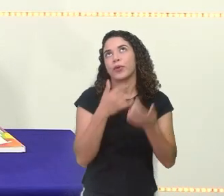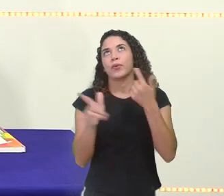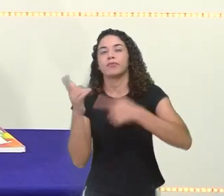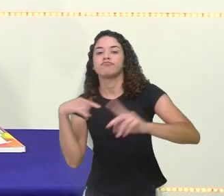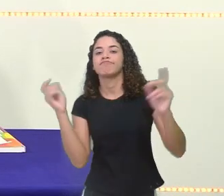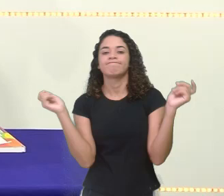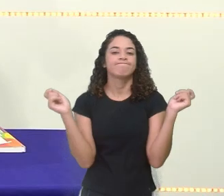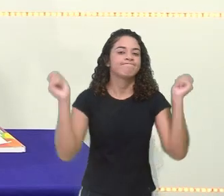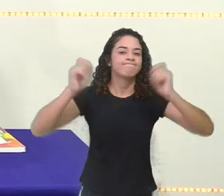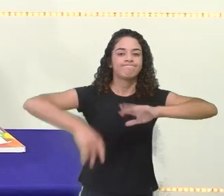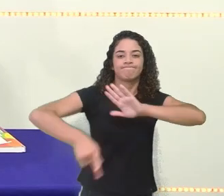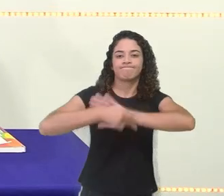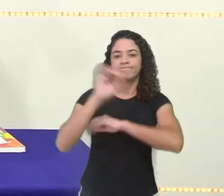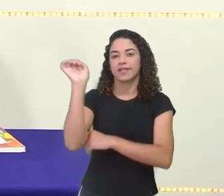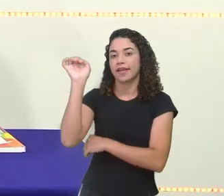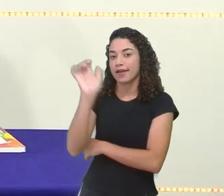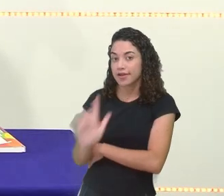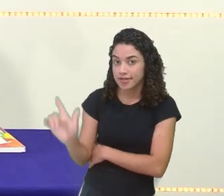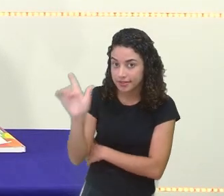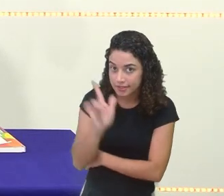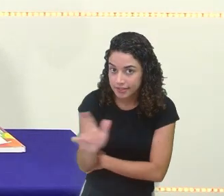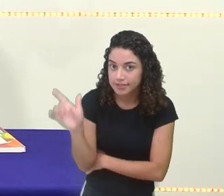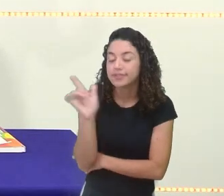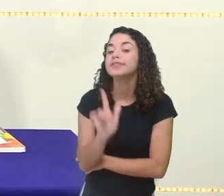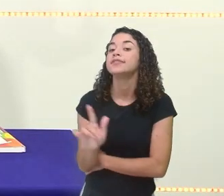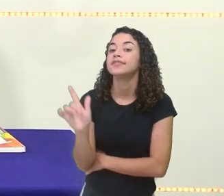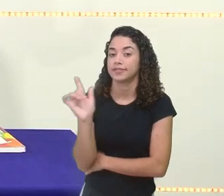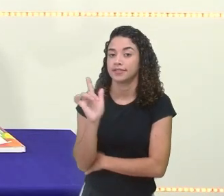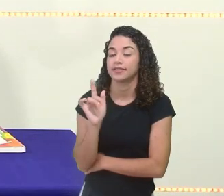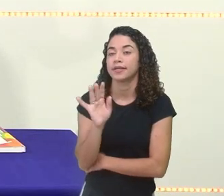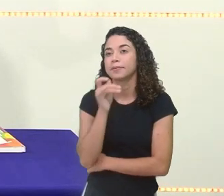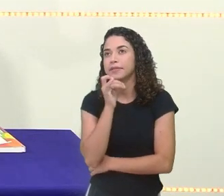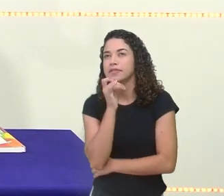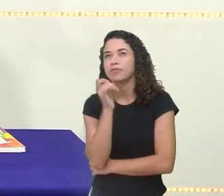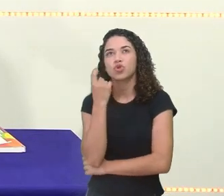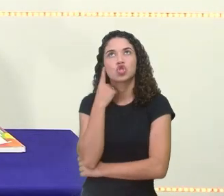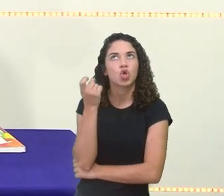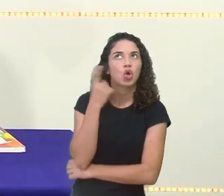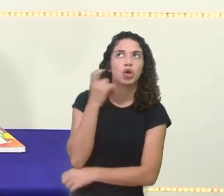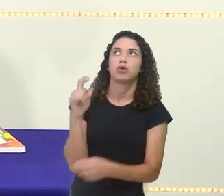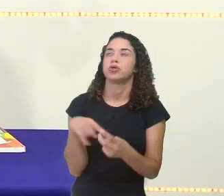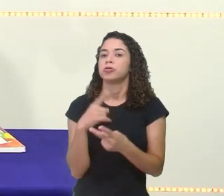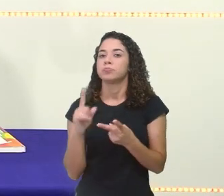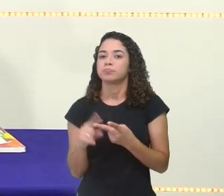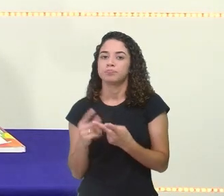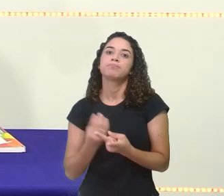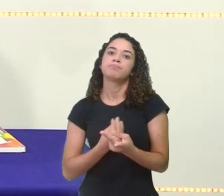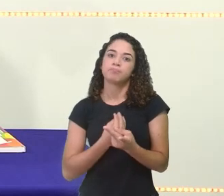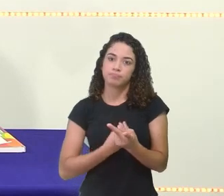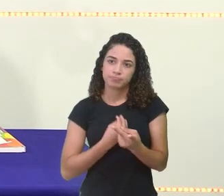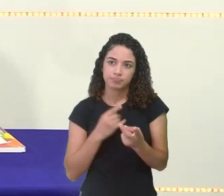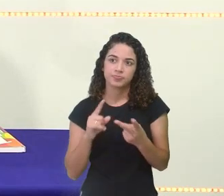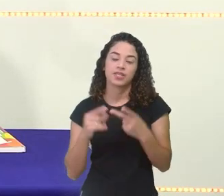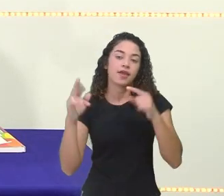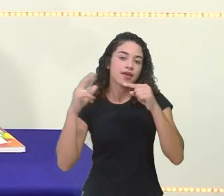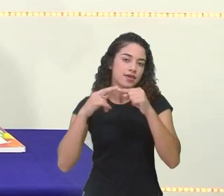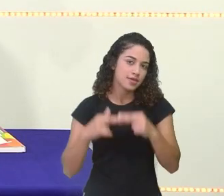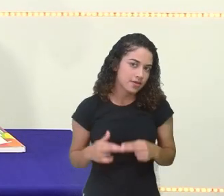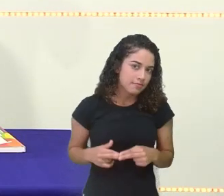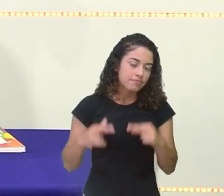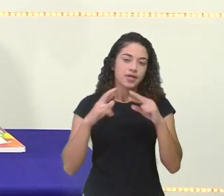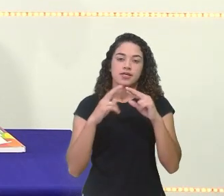possibilidades literárias, tá? Como a sonoridade, né, que é bem presente, as rimas,